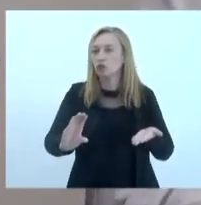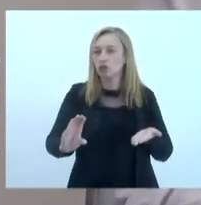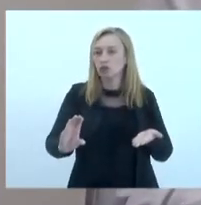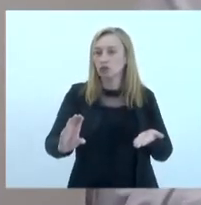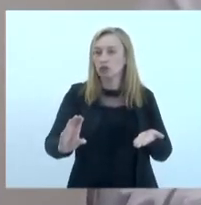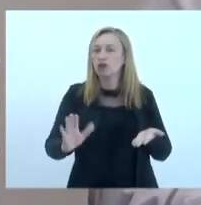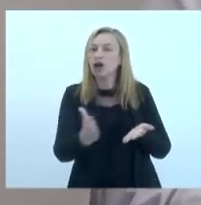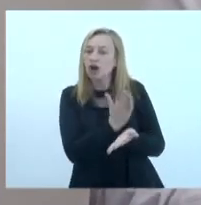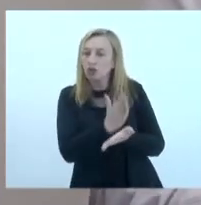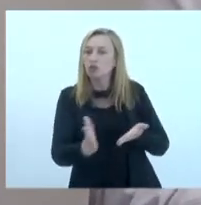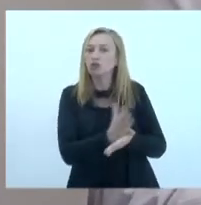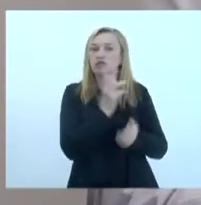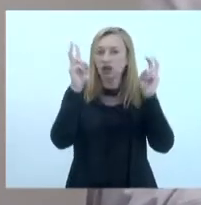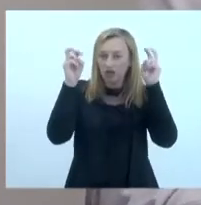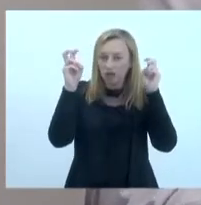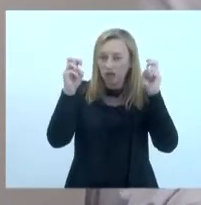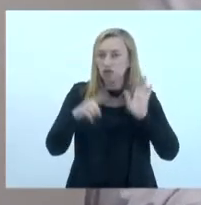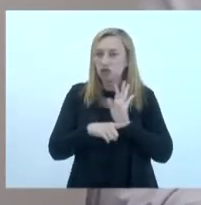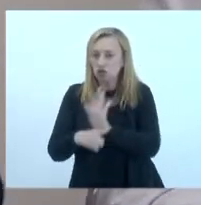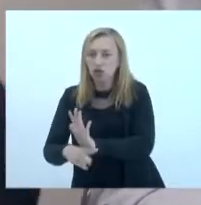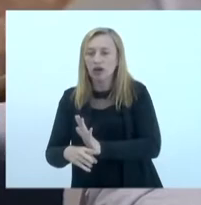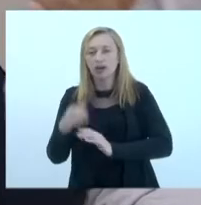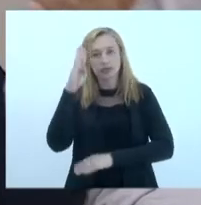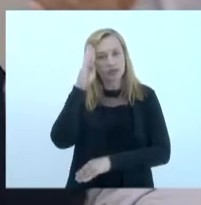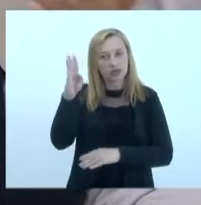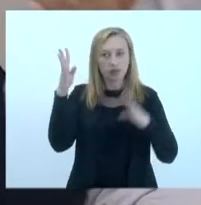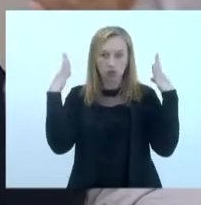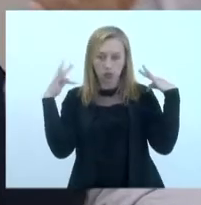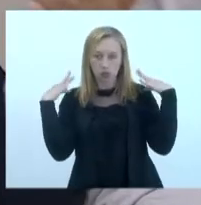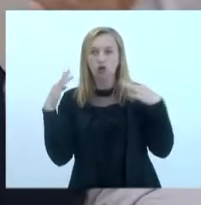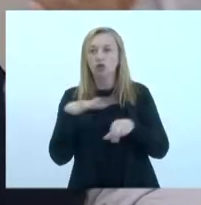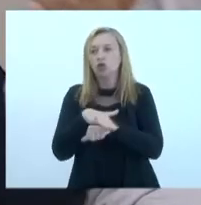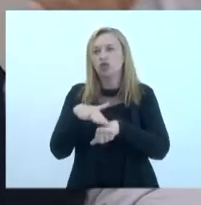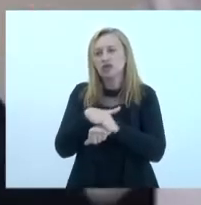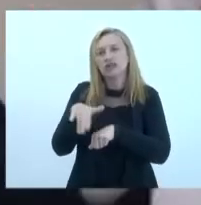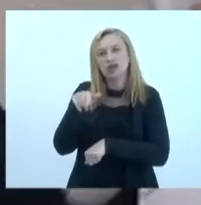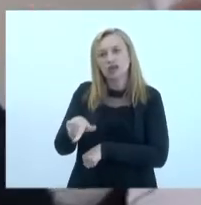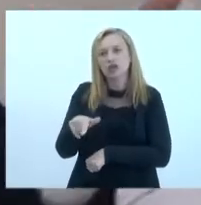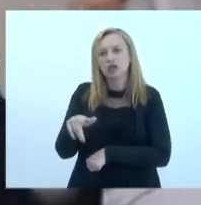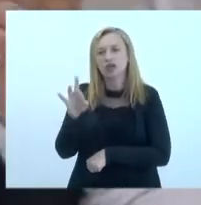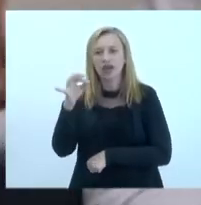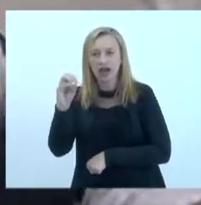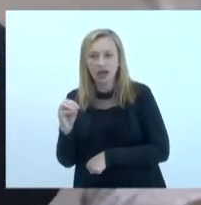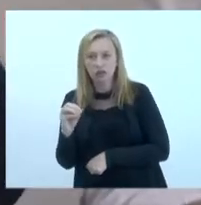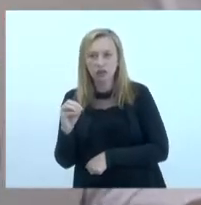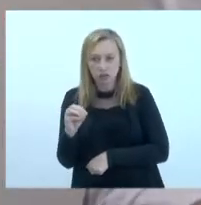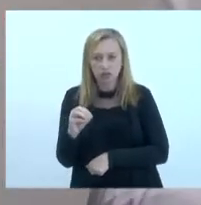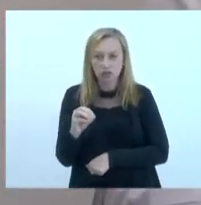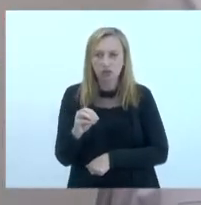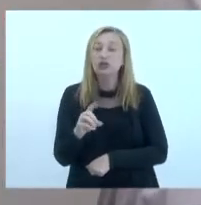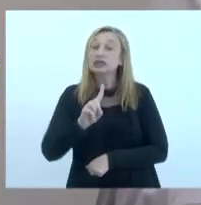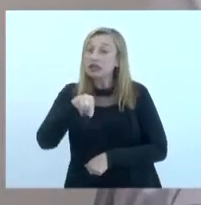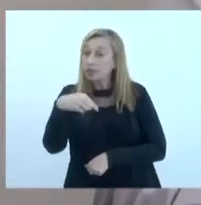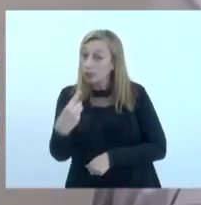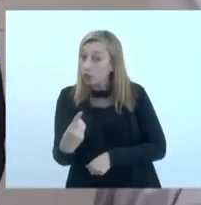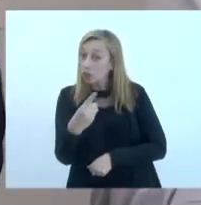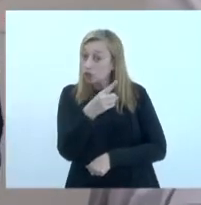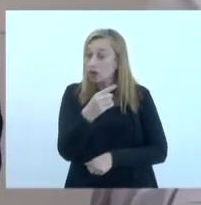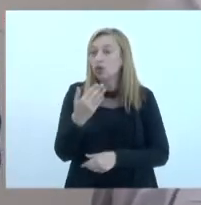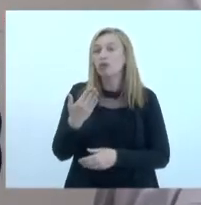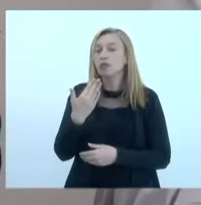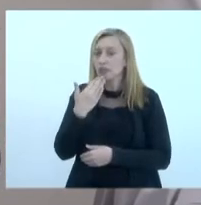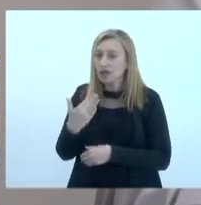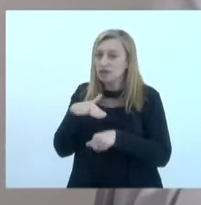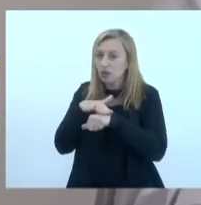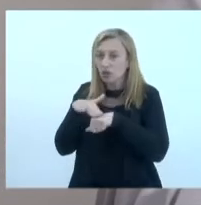enfrentar algumas questões, em especial a questão do turismo. Eu conversei aqui com o nosso Ricardo Lodge. Depois vocês, por favor,